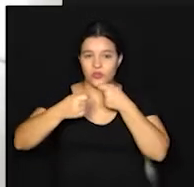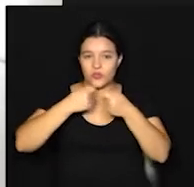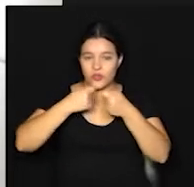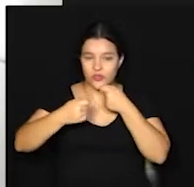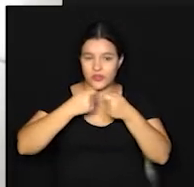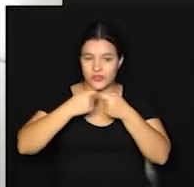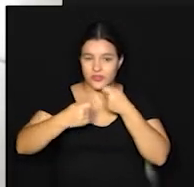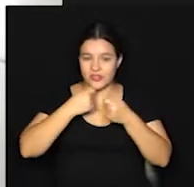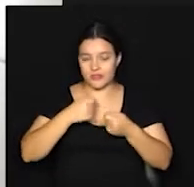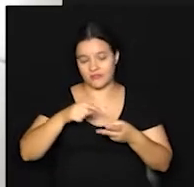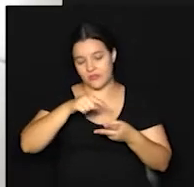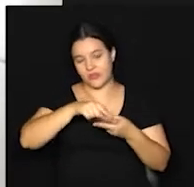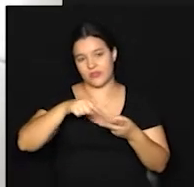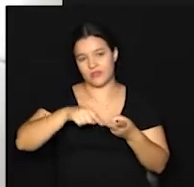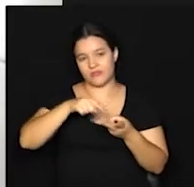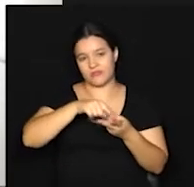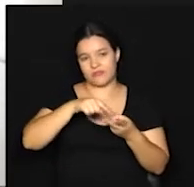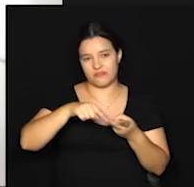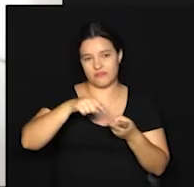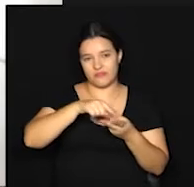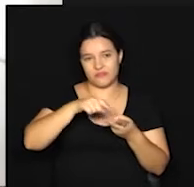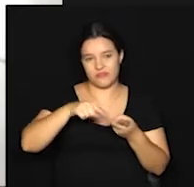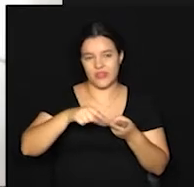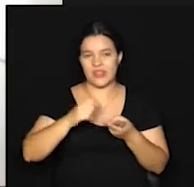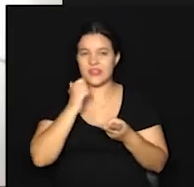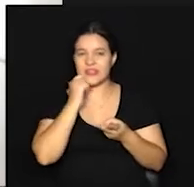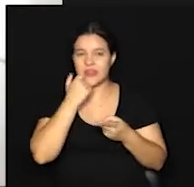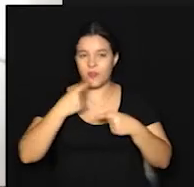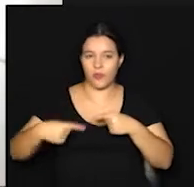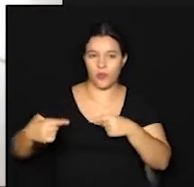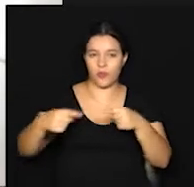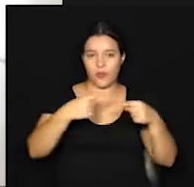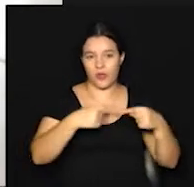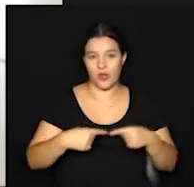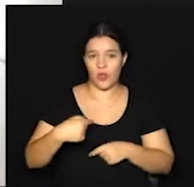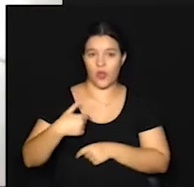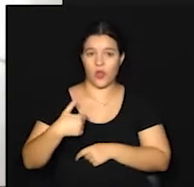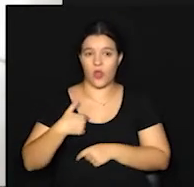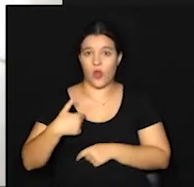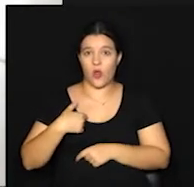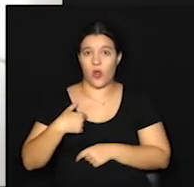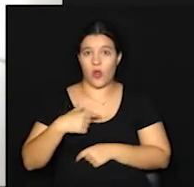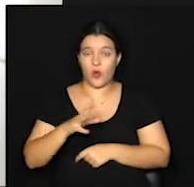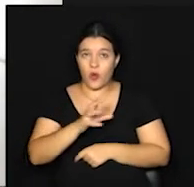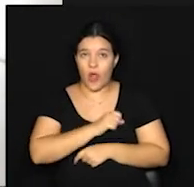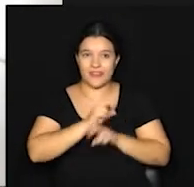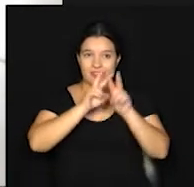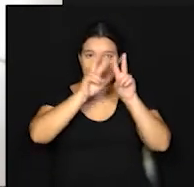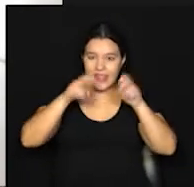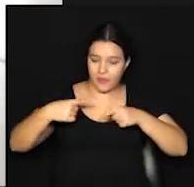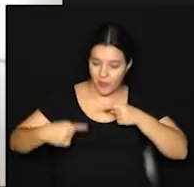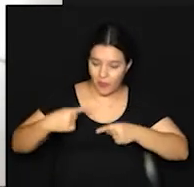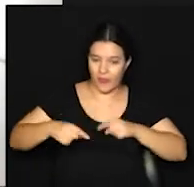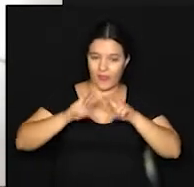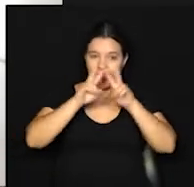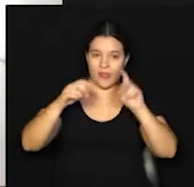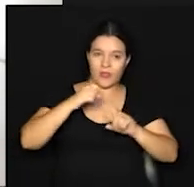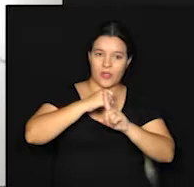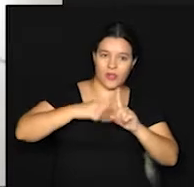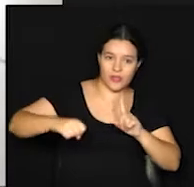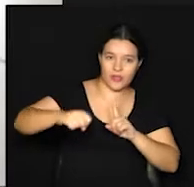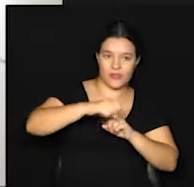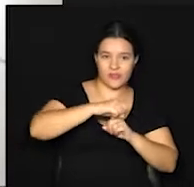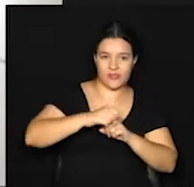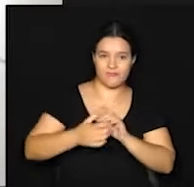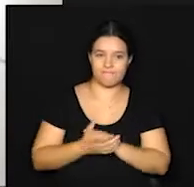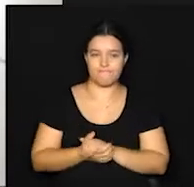eu acho que são as duas, ou também Ciências Políticas. Eu gostava muito de políticas e questões sociológicas. E aí me